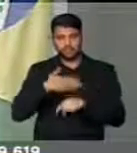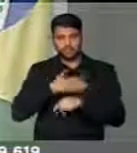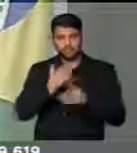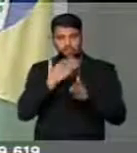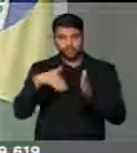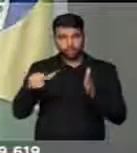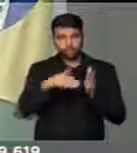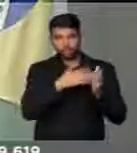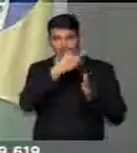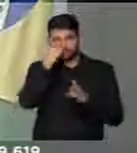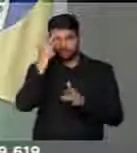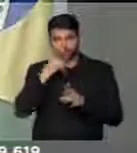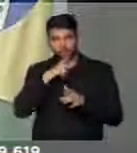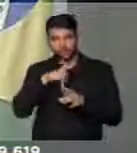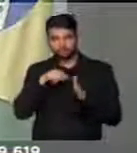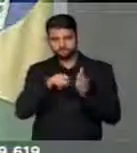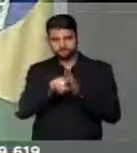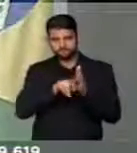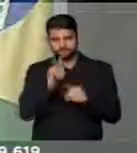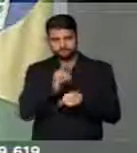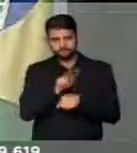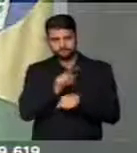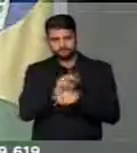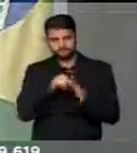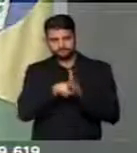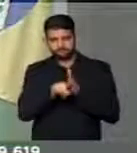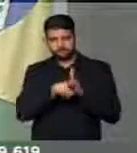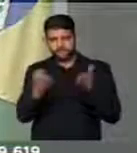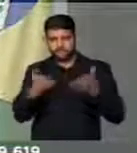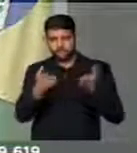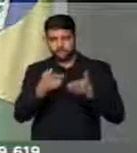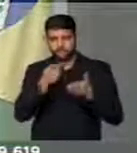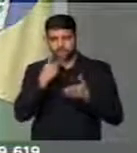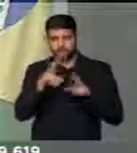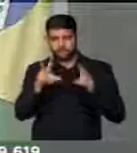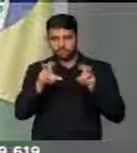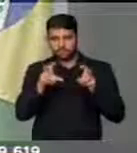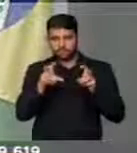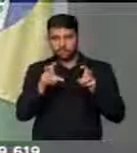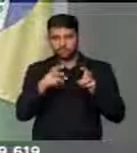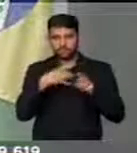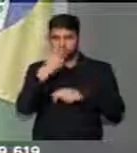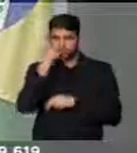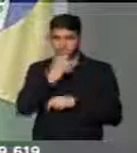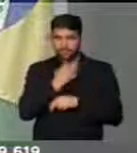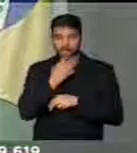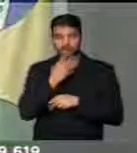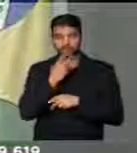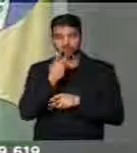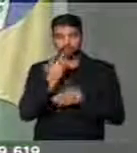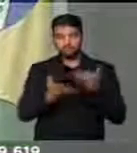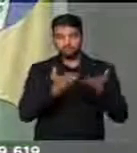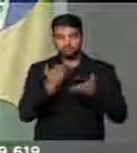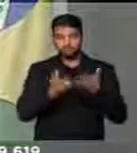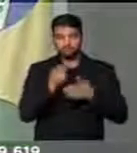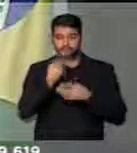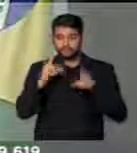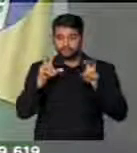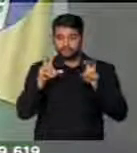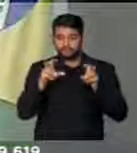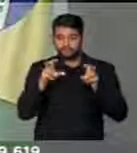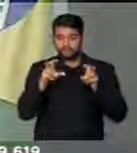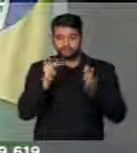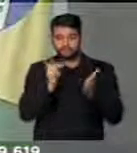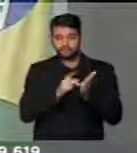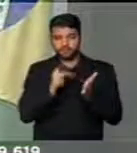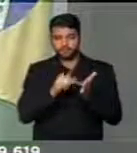todos, absolutamente todos, sejam investigados. Agora tratem os assuntos com seriedade, tratem os assuntos